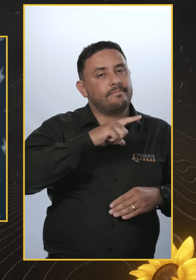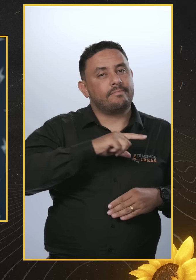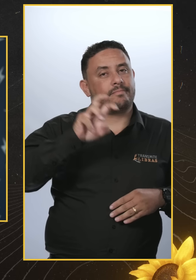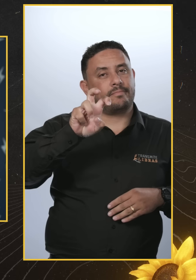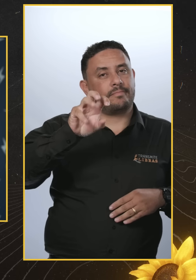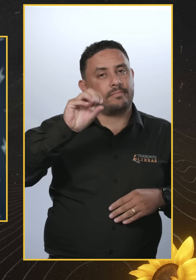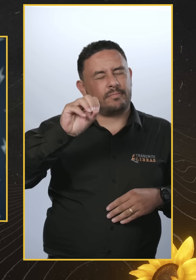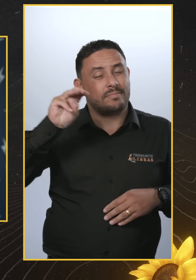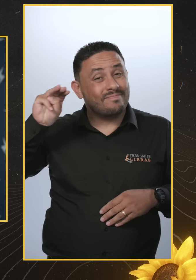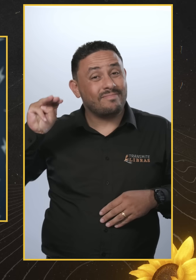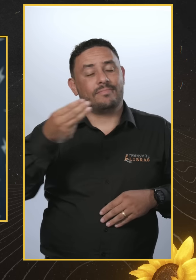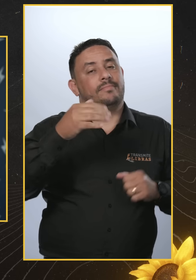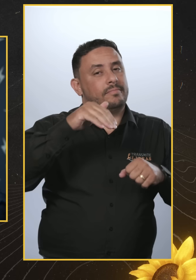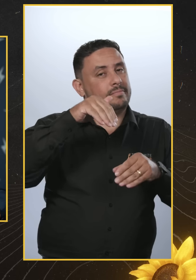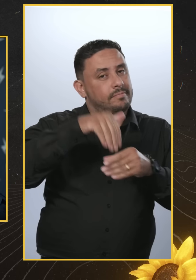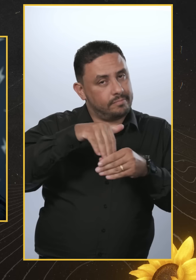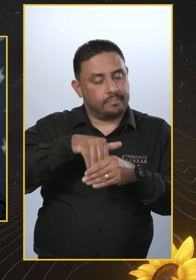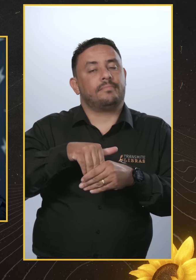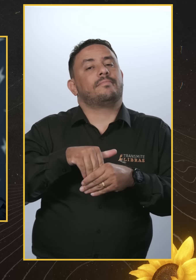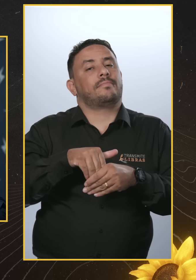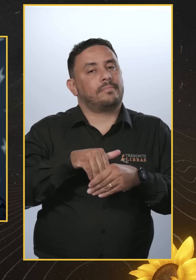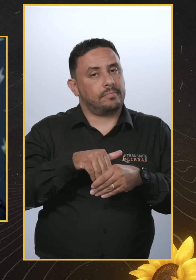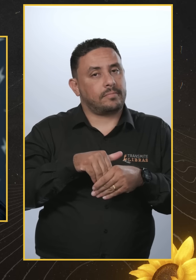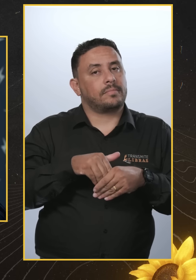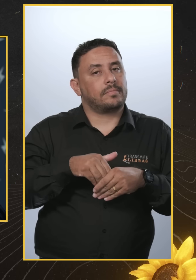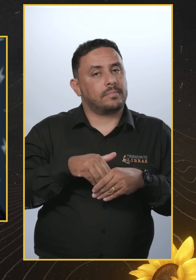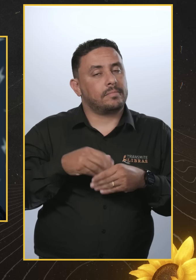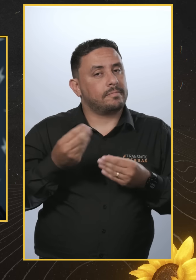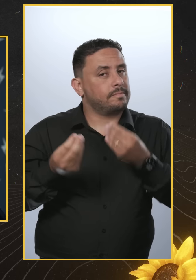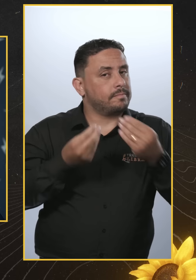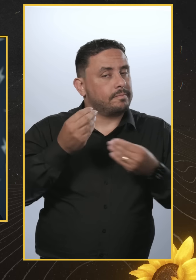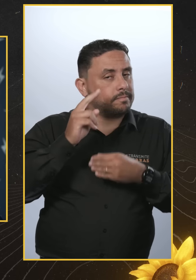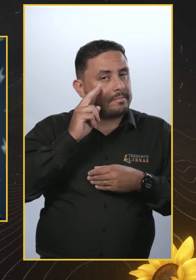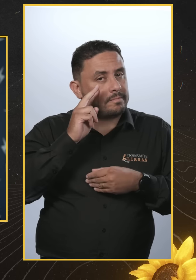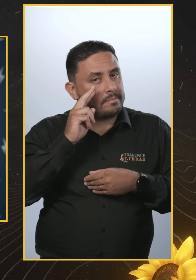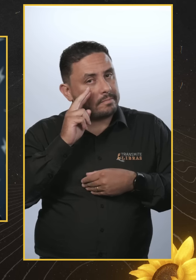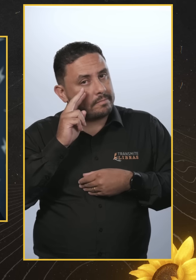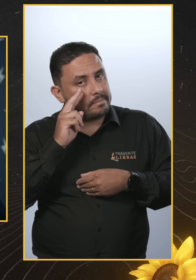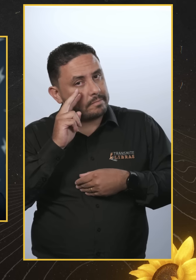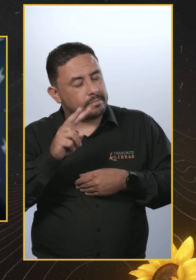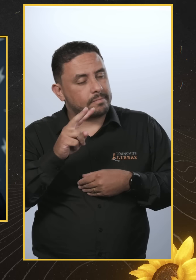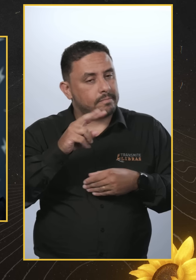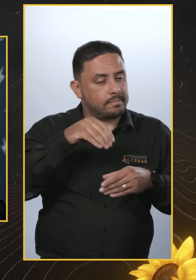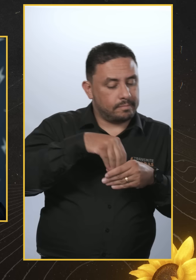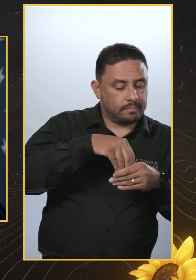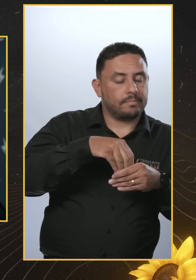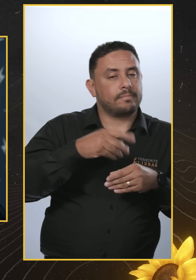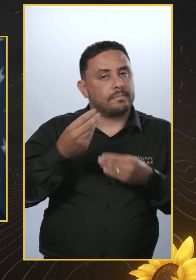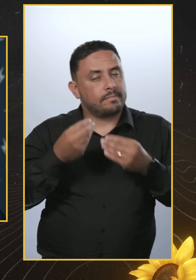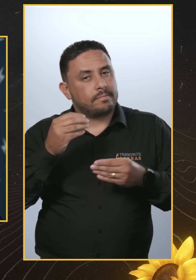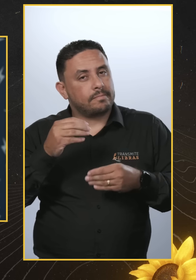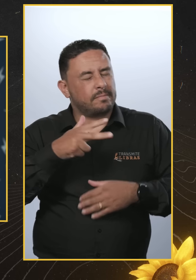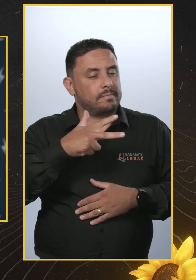milhões de votos então assim vamos analisar o cenário o Lula na lógica do